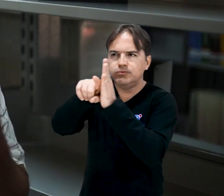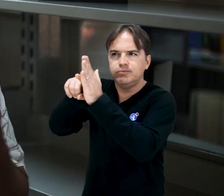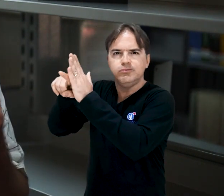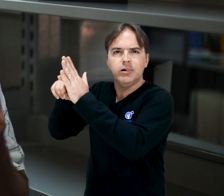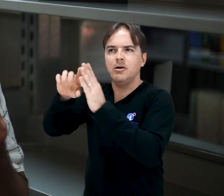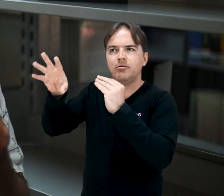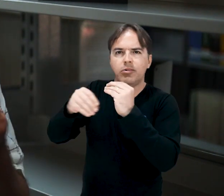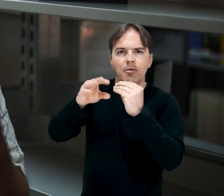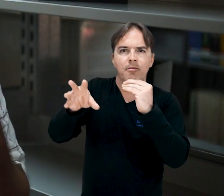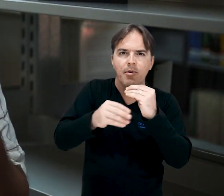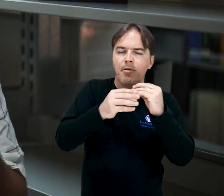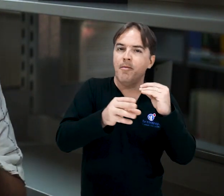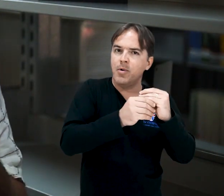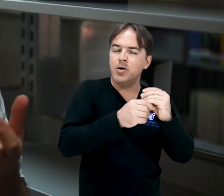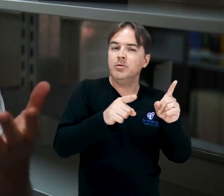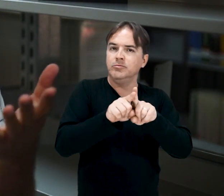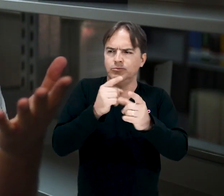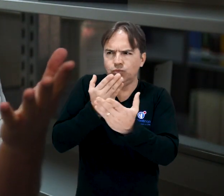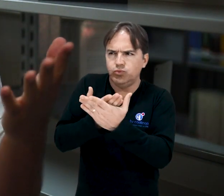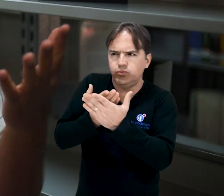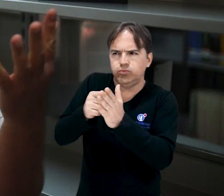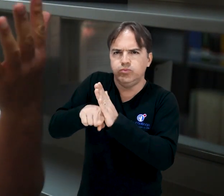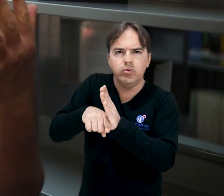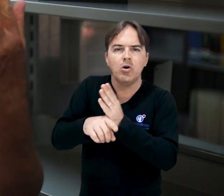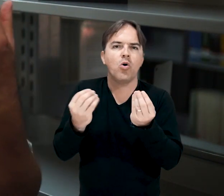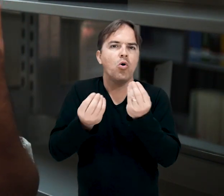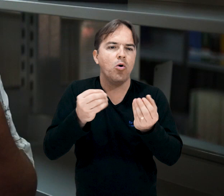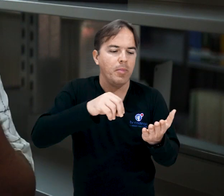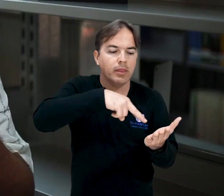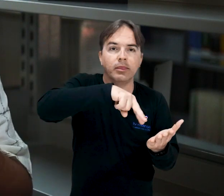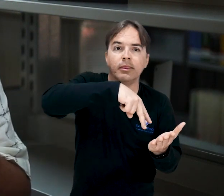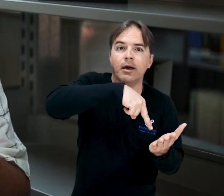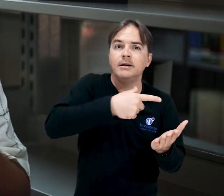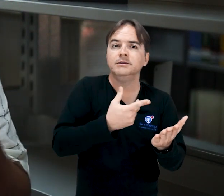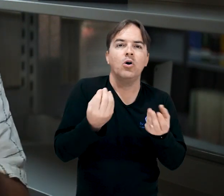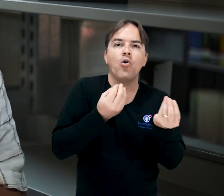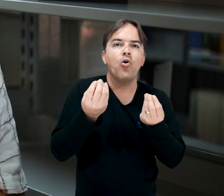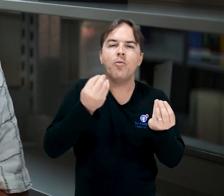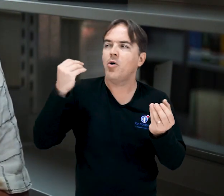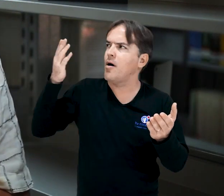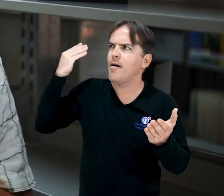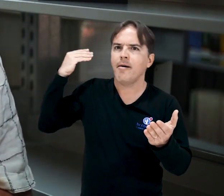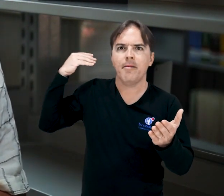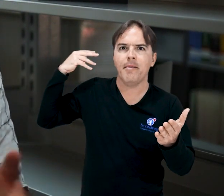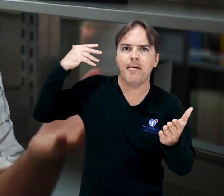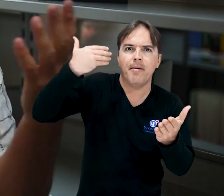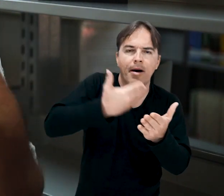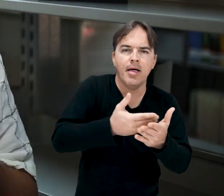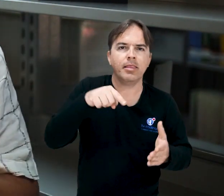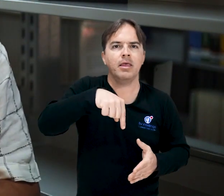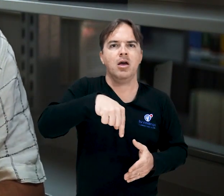faz um estudo sobre a dança desde a sua origem até o século XXI, desde a